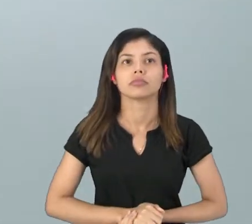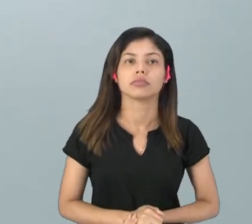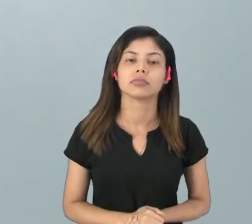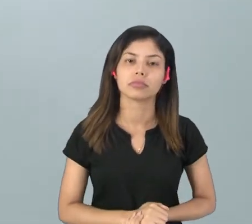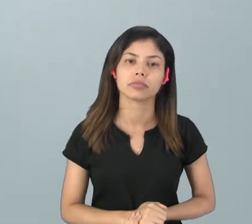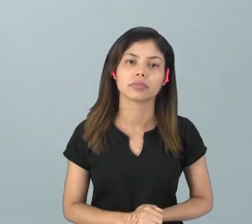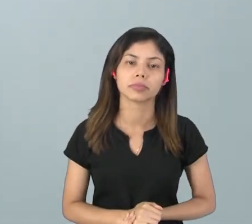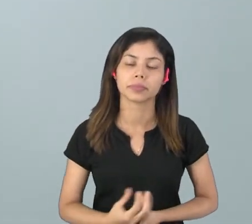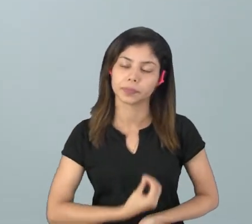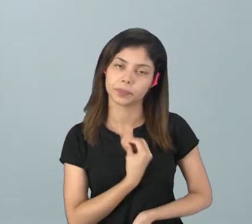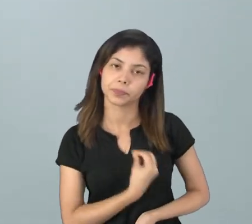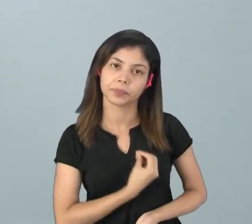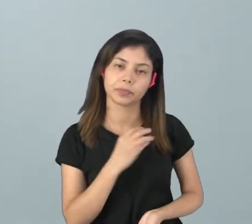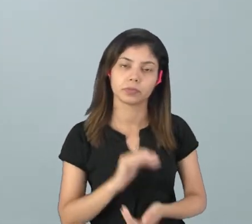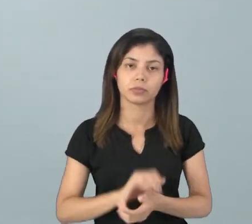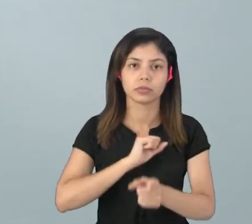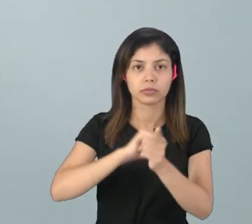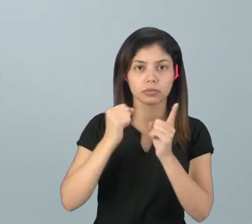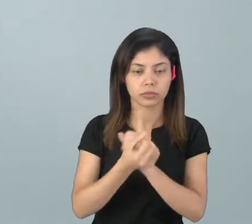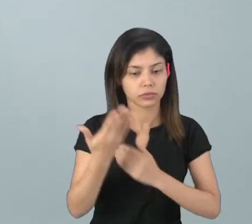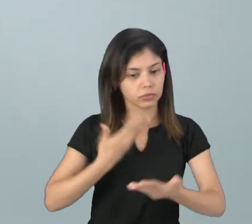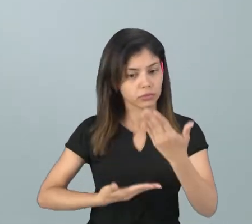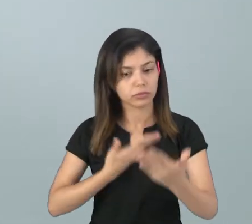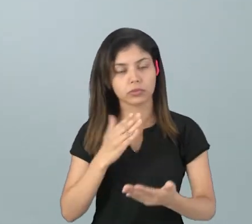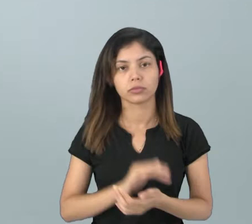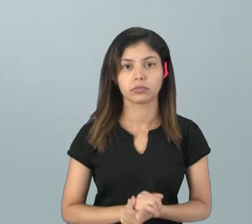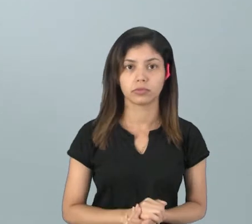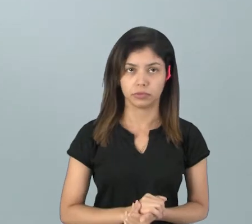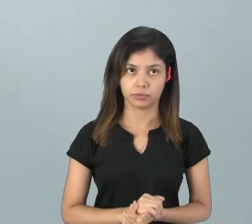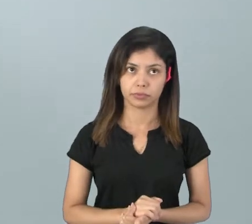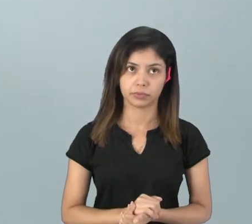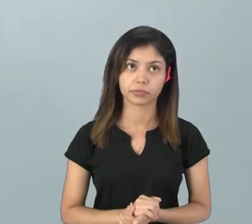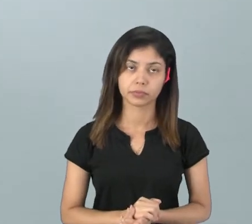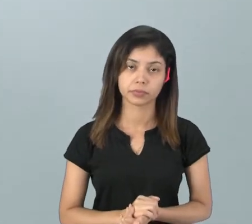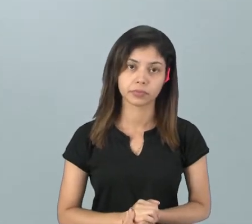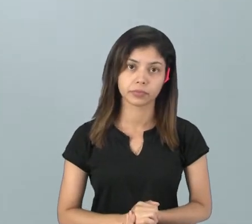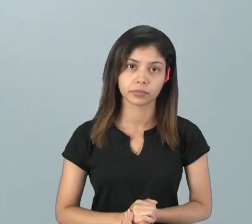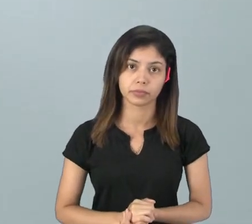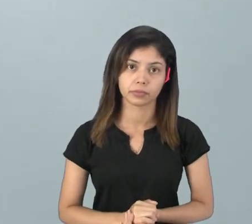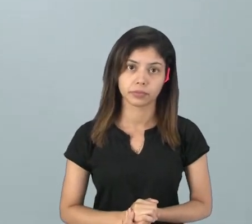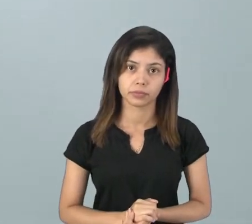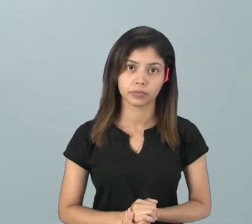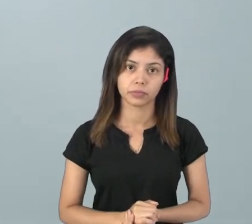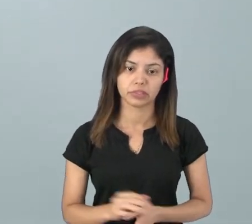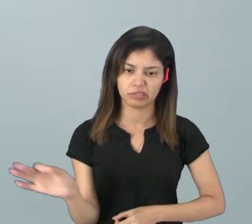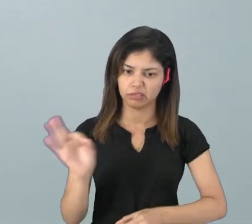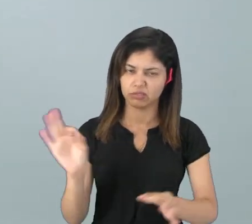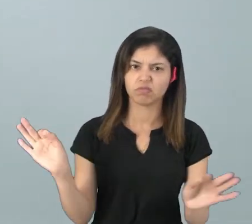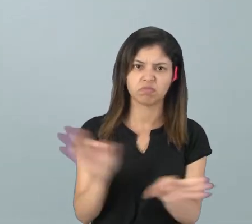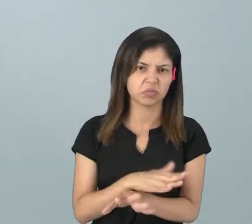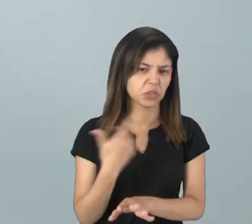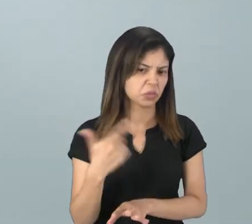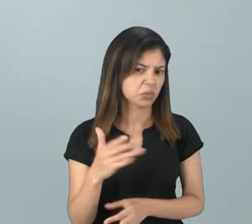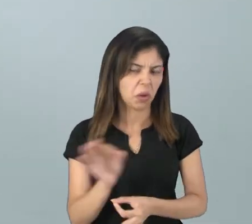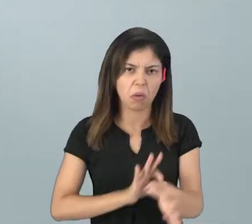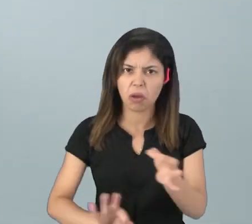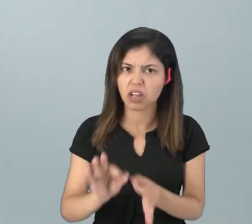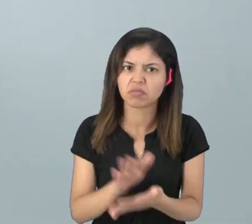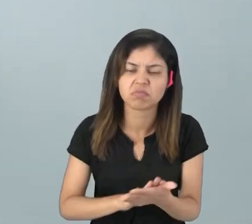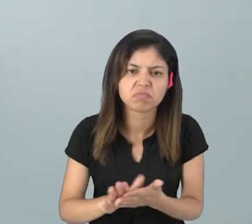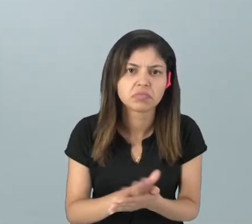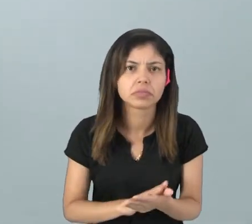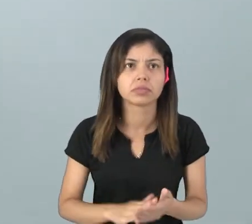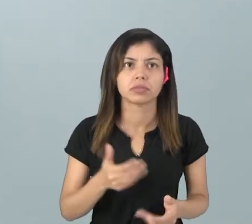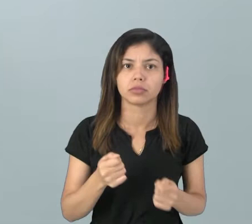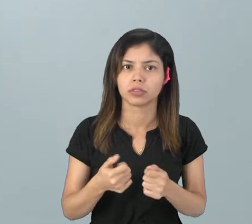disciplina. Convivência na sociedade com disciplina. Então, não ser de forma desorganizada, desordeiro,